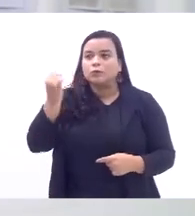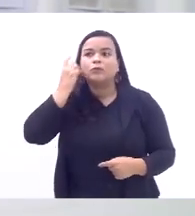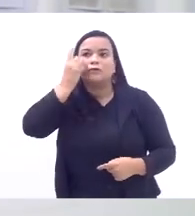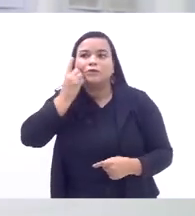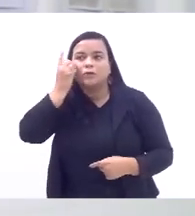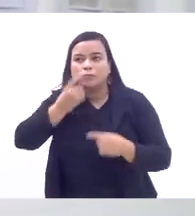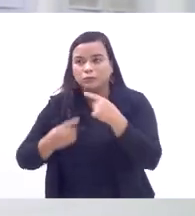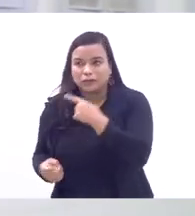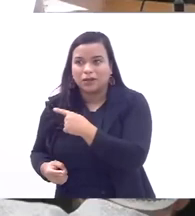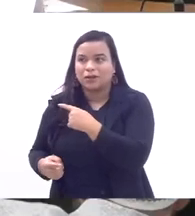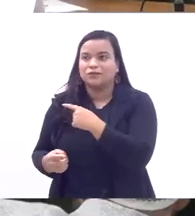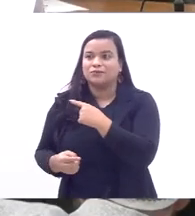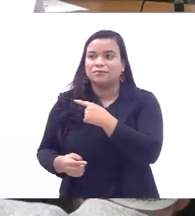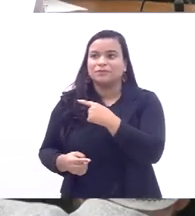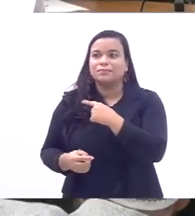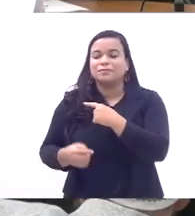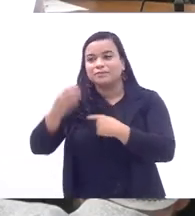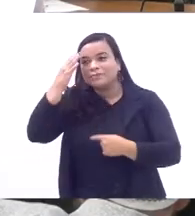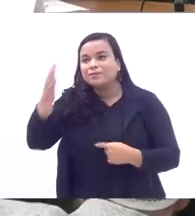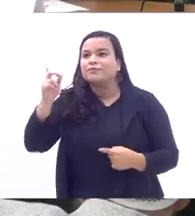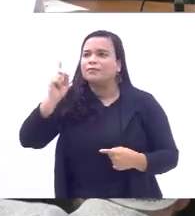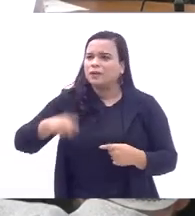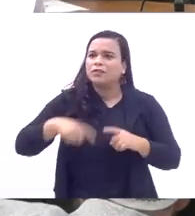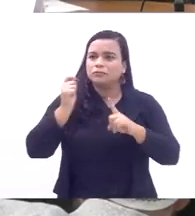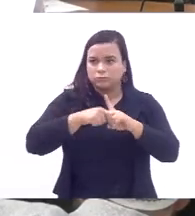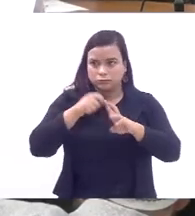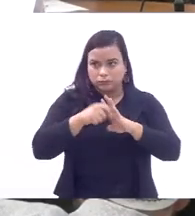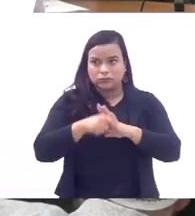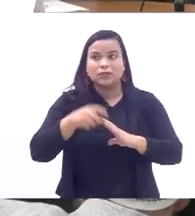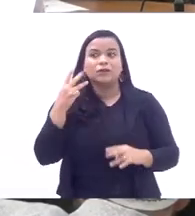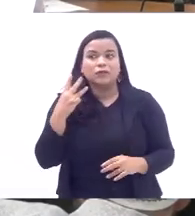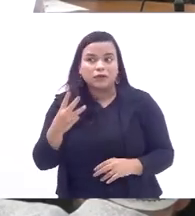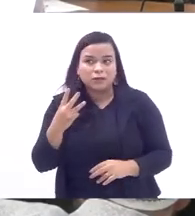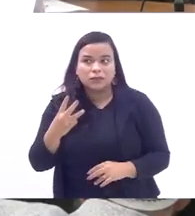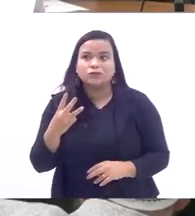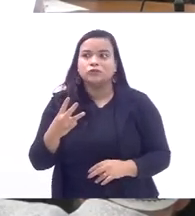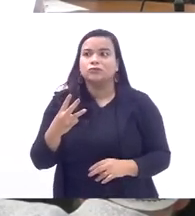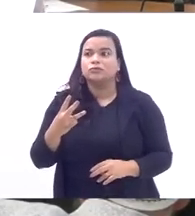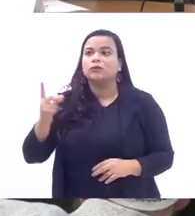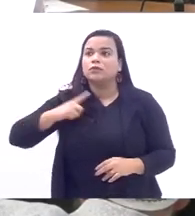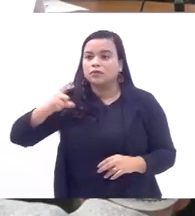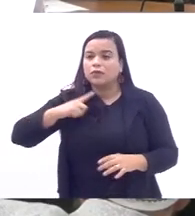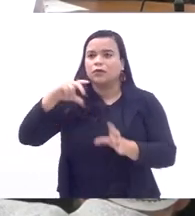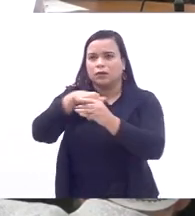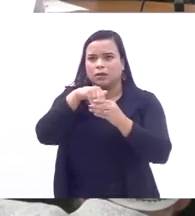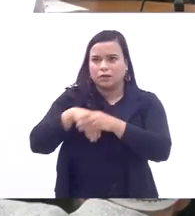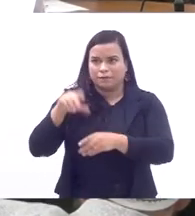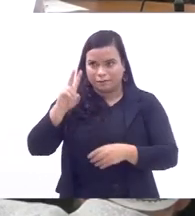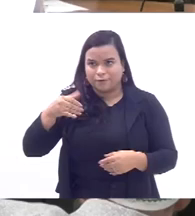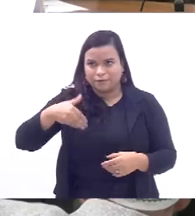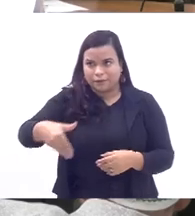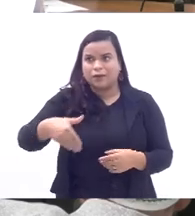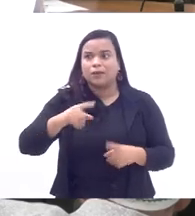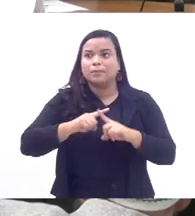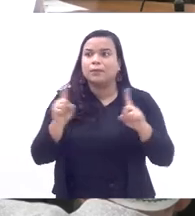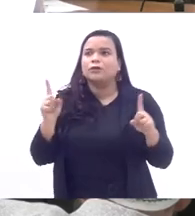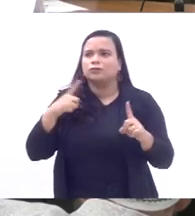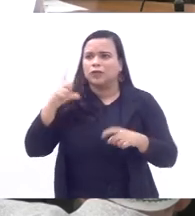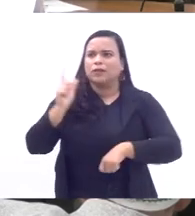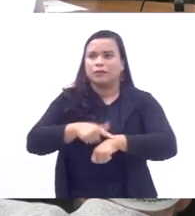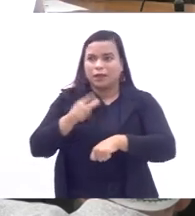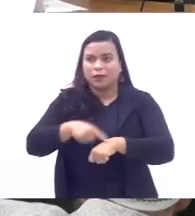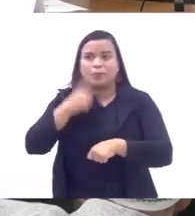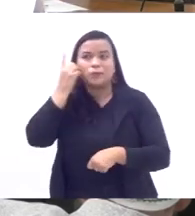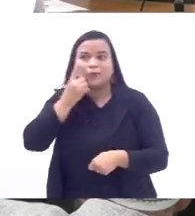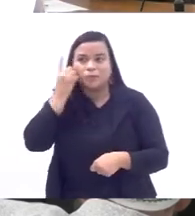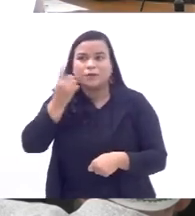deputado. Deputado, são 3 meses, como o senhor falou, né? Vai ter eleições, mas o senhor ainda tem muito tempo de